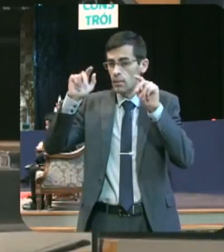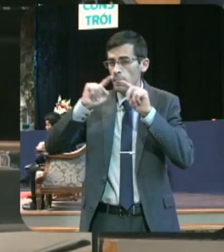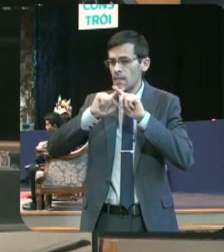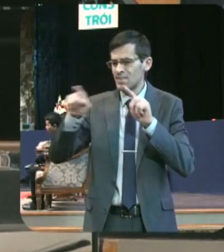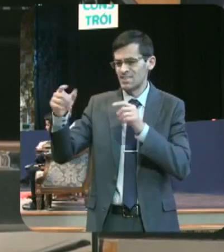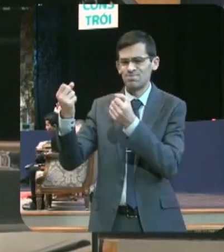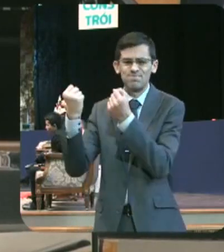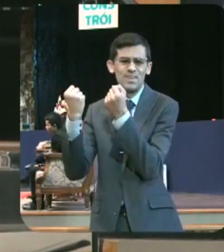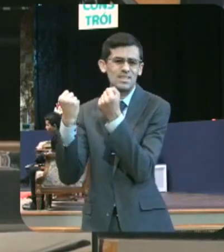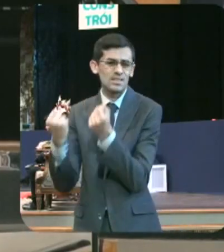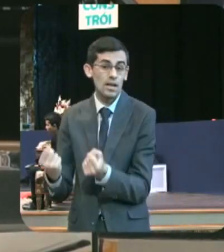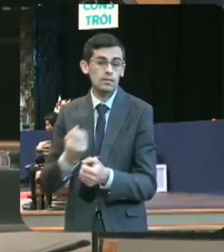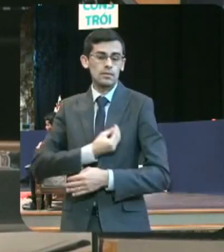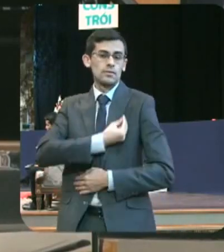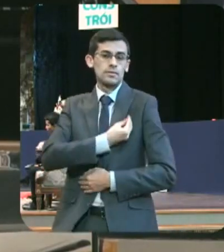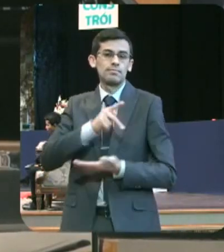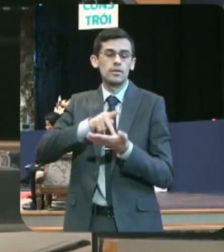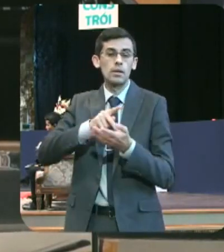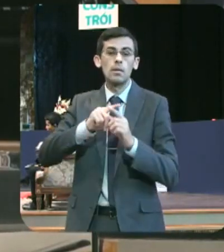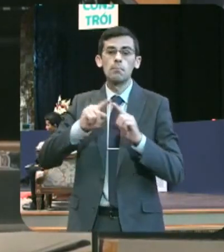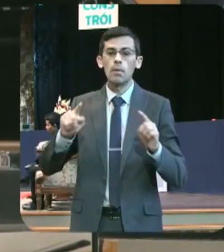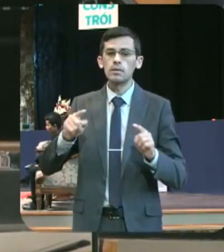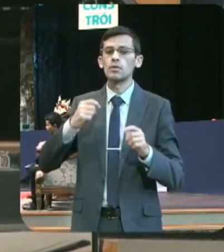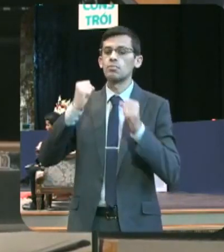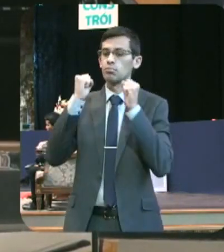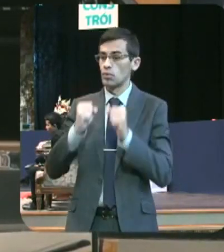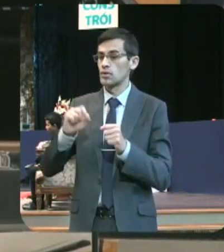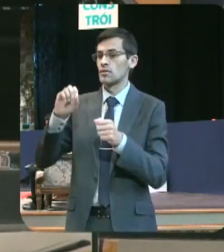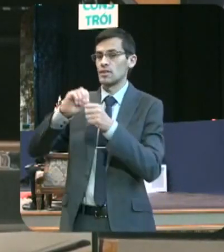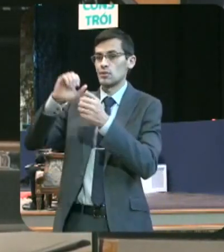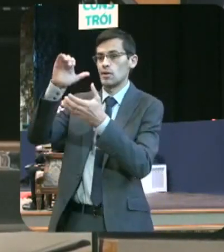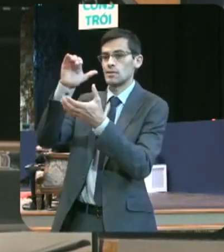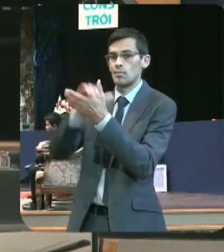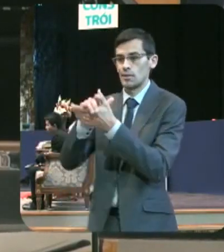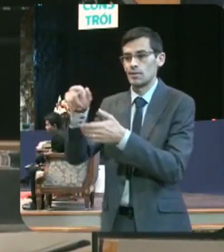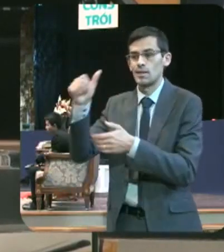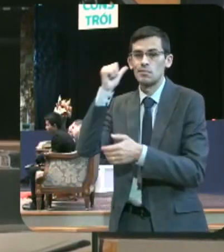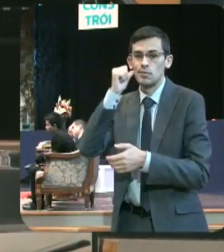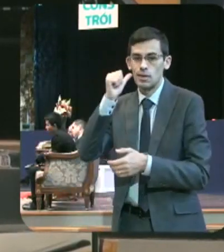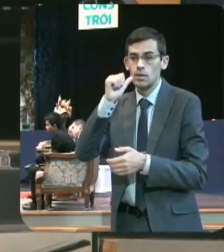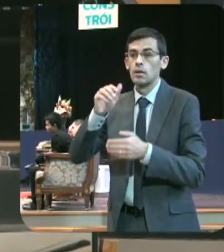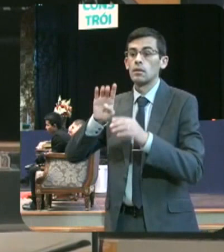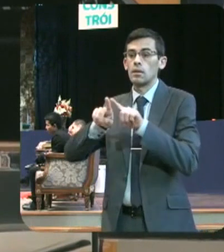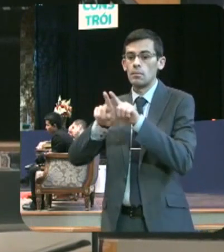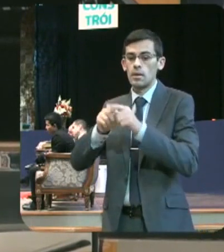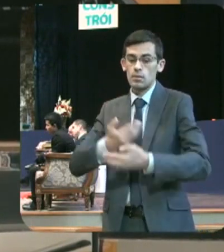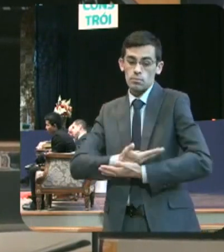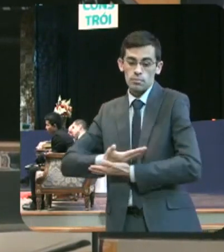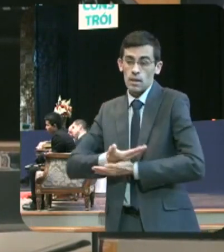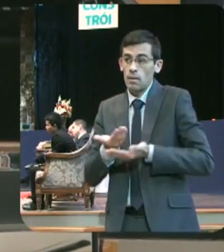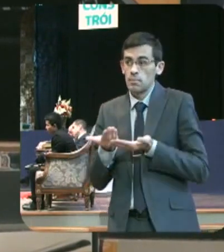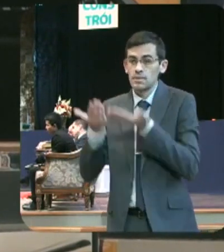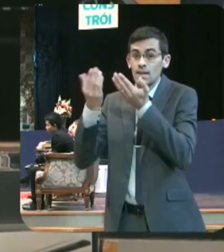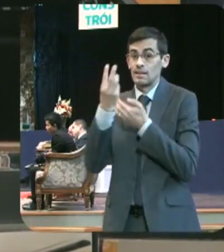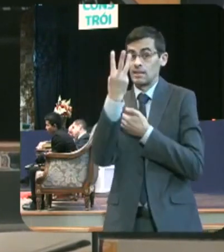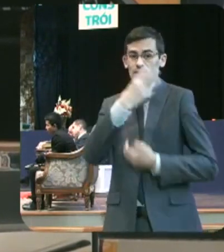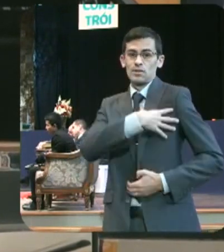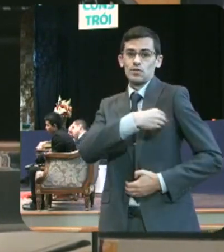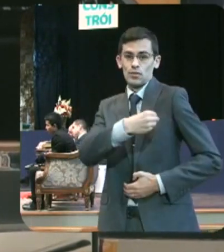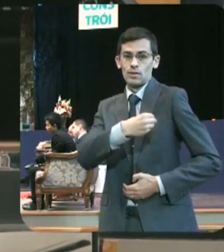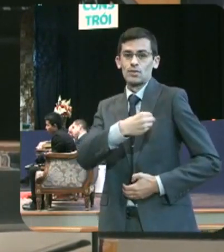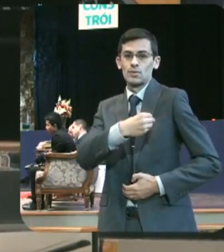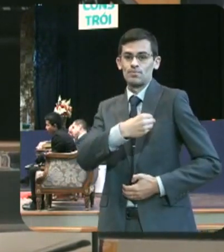tão pesada na vida dela, mas eu pude fazer o casamento dessa moça e apresentar 3 filhos dela na